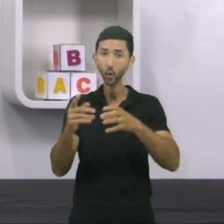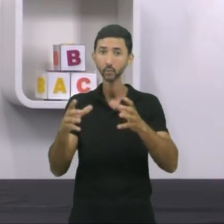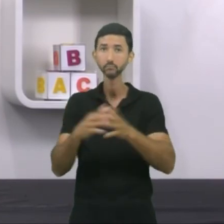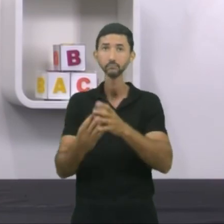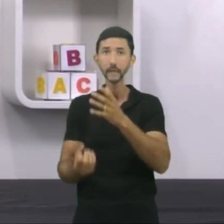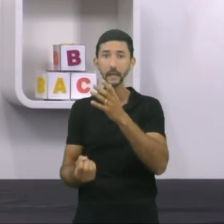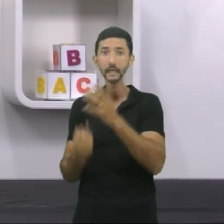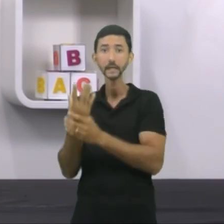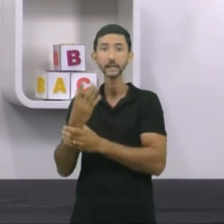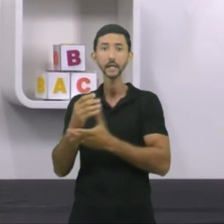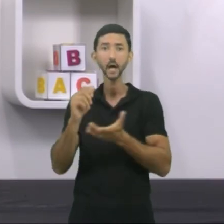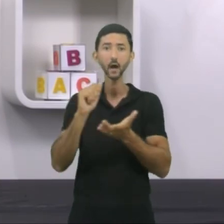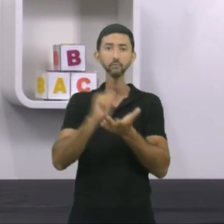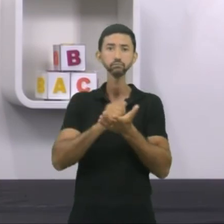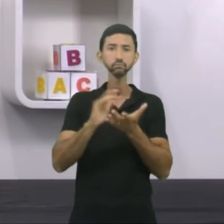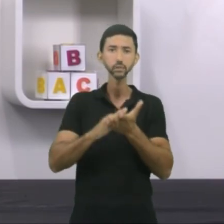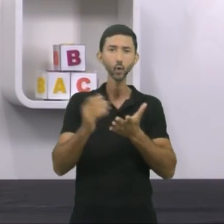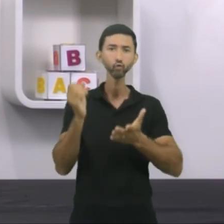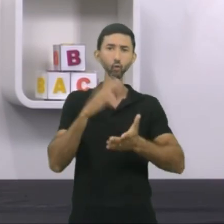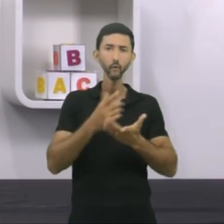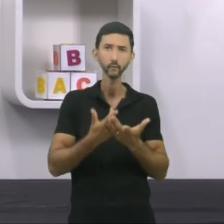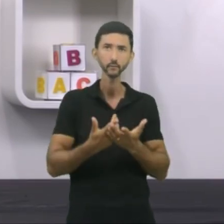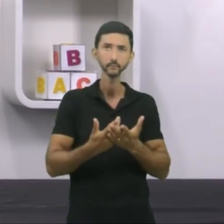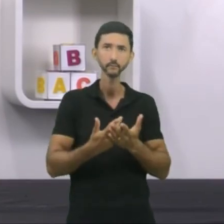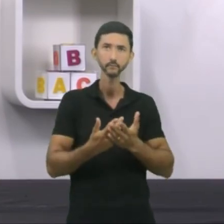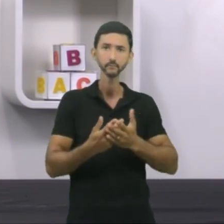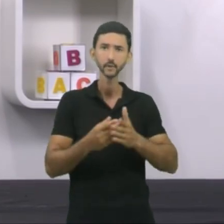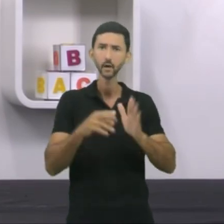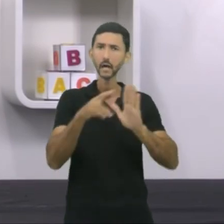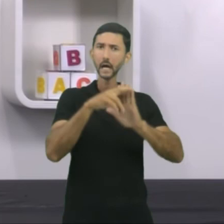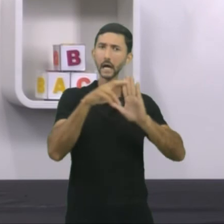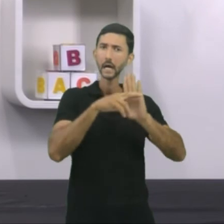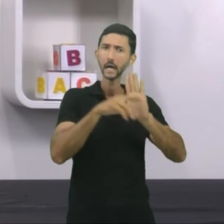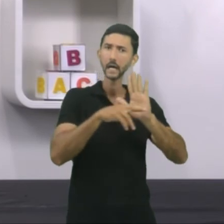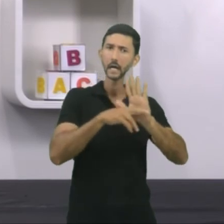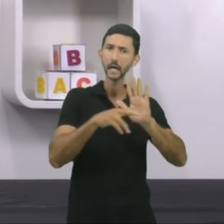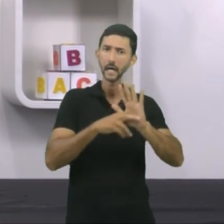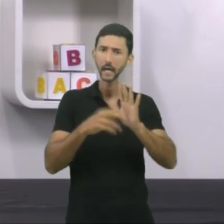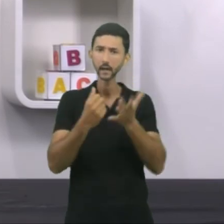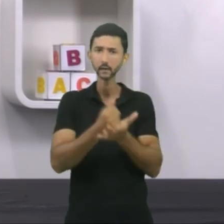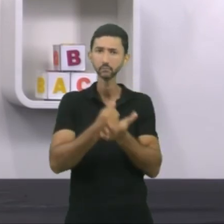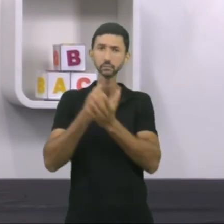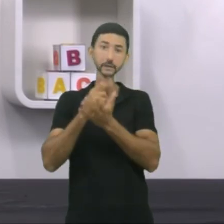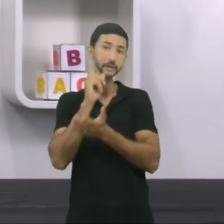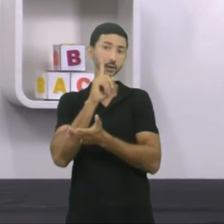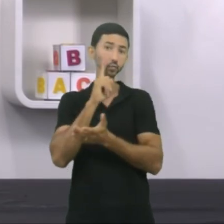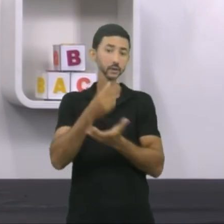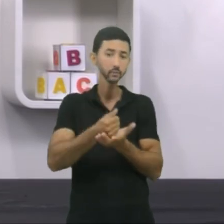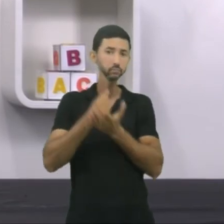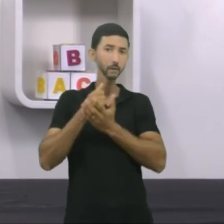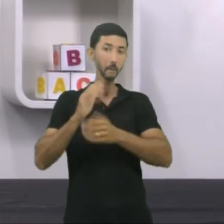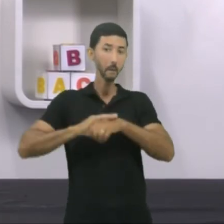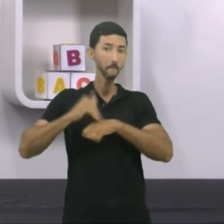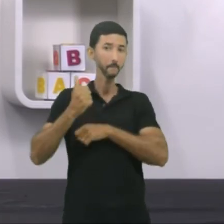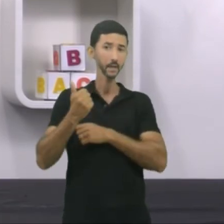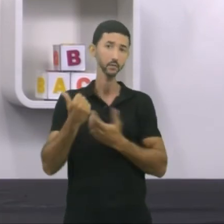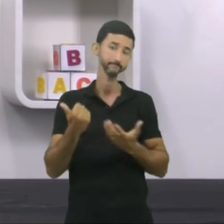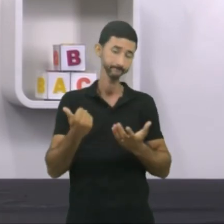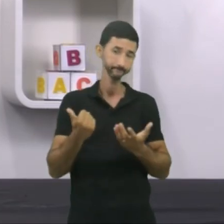criar um novo acordo. Agora, com regras que beneficiem mais os Estados